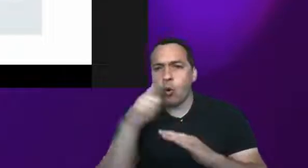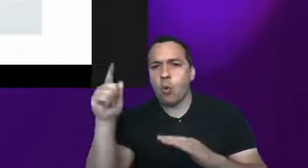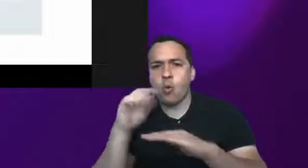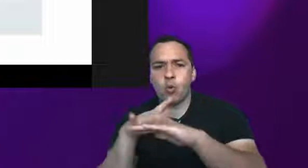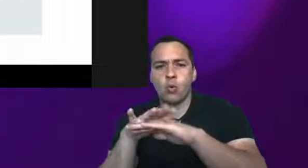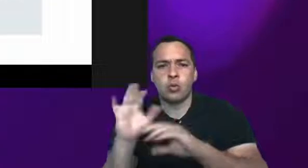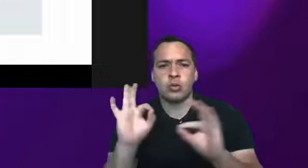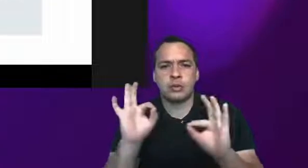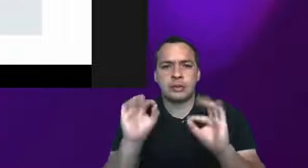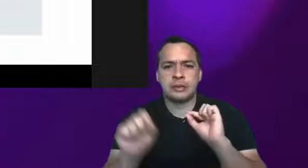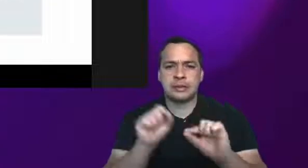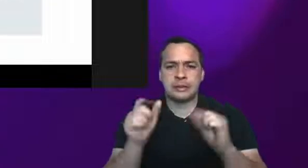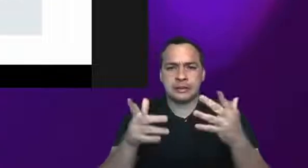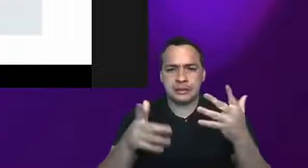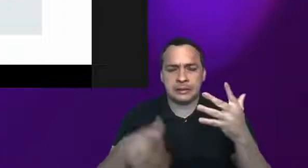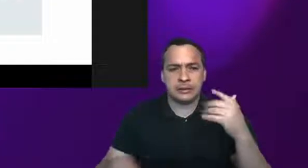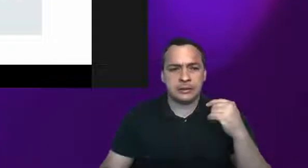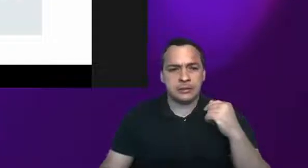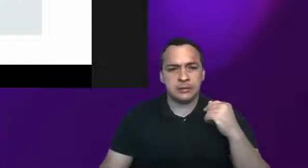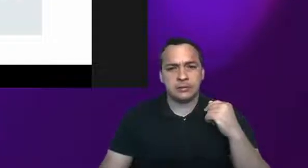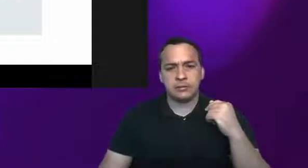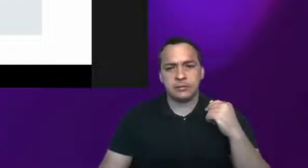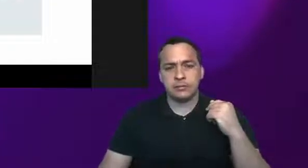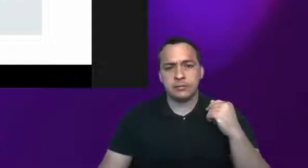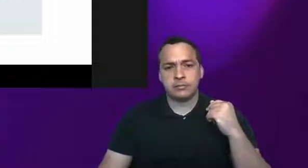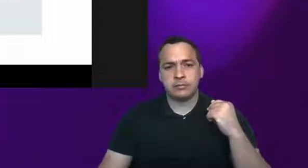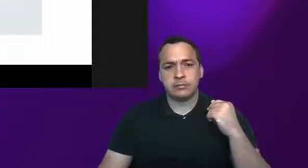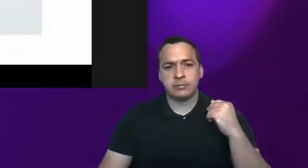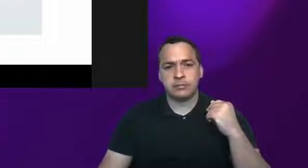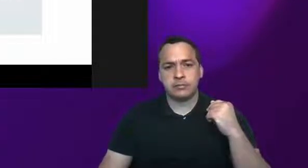não devem, idealmente, ser incluídos.